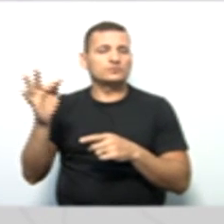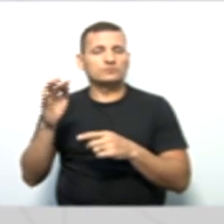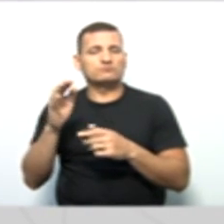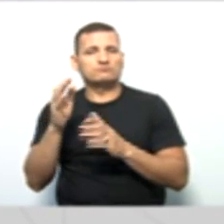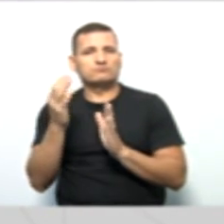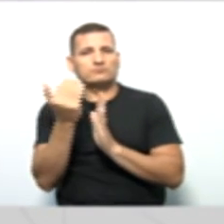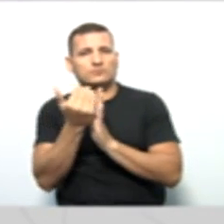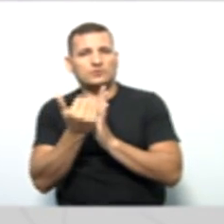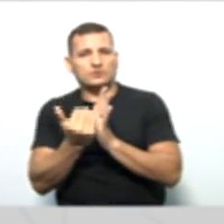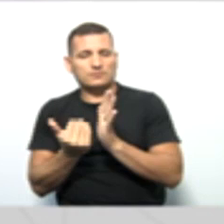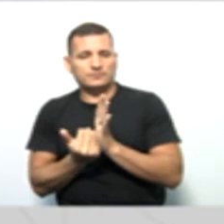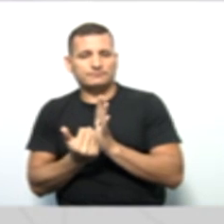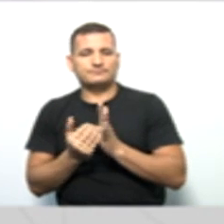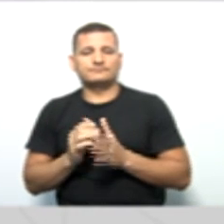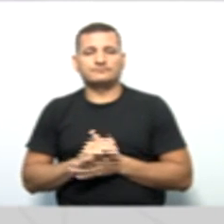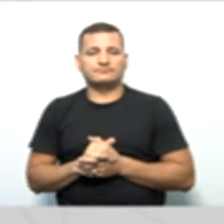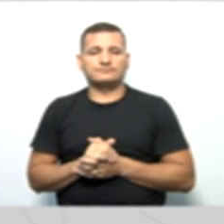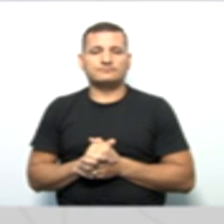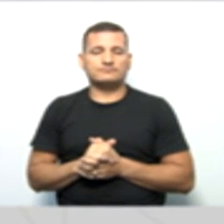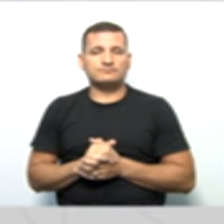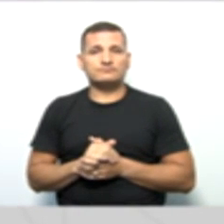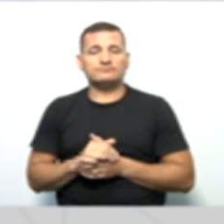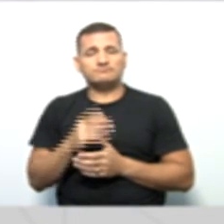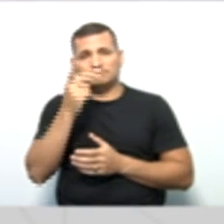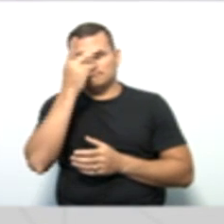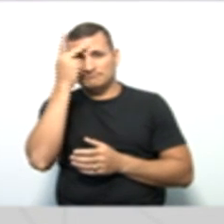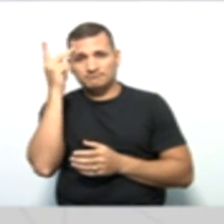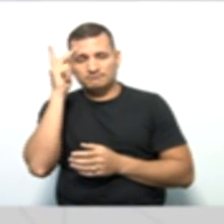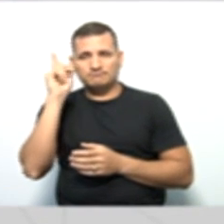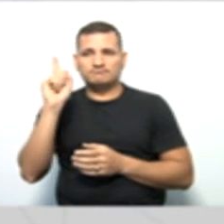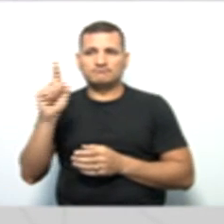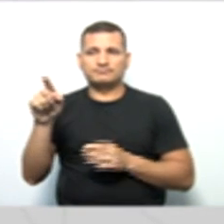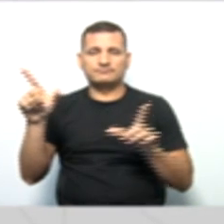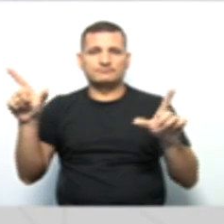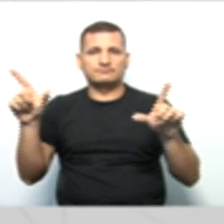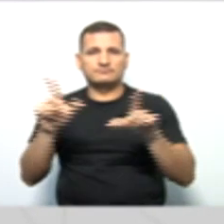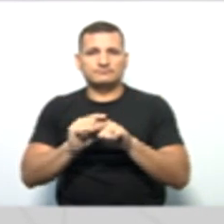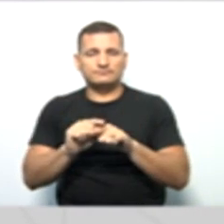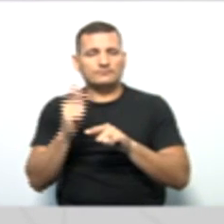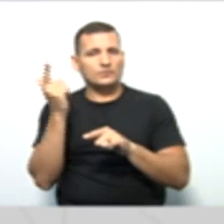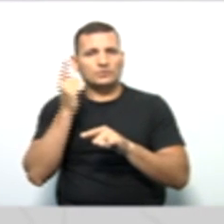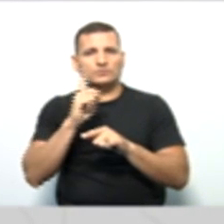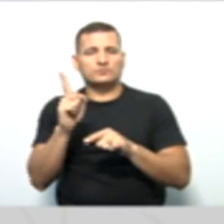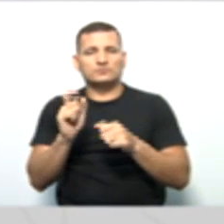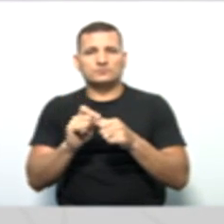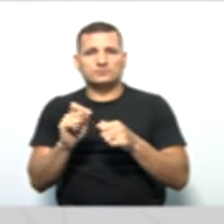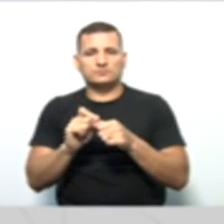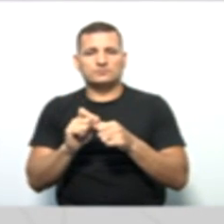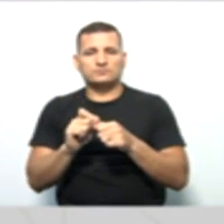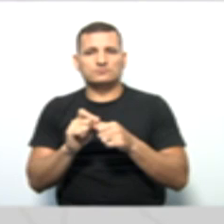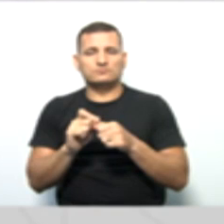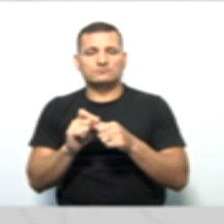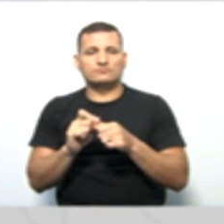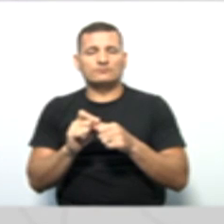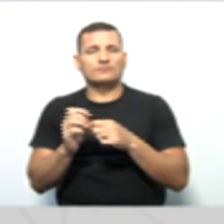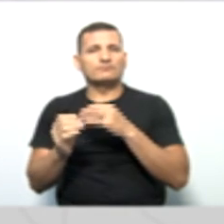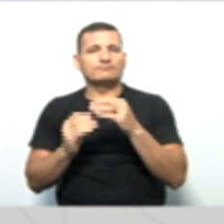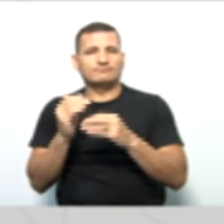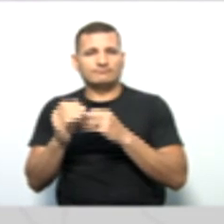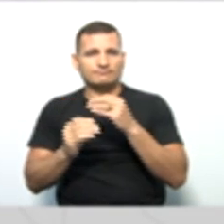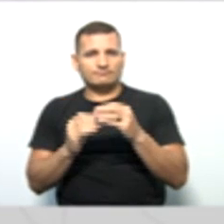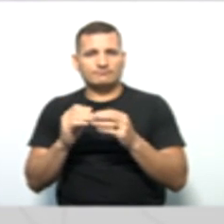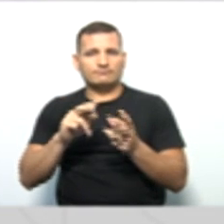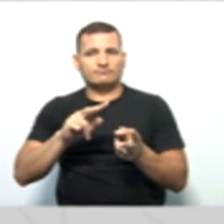né? Aí entra aquele exemplo, né? O usuário fechou de forma incorreta, não conseguiu finalizar uma transação de banco de dados. O que eu posso fazer